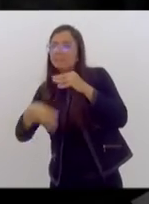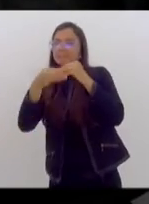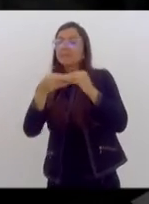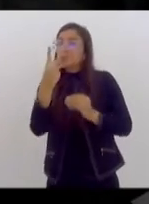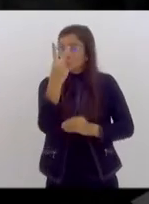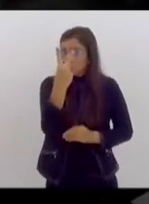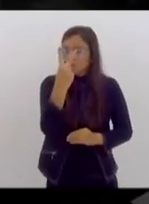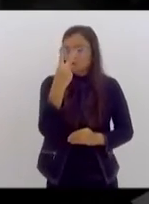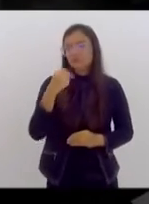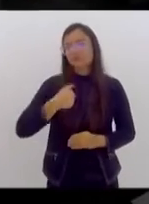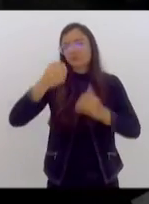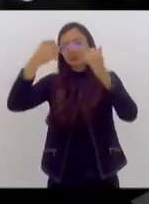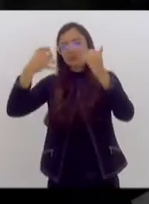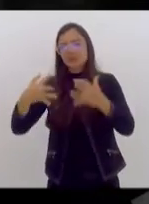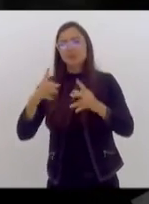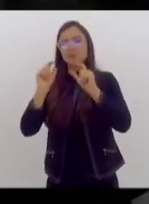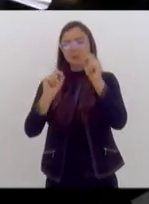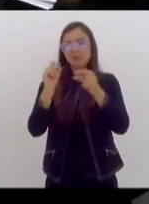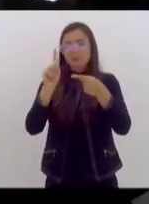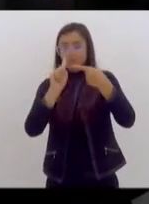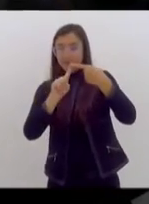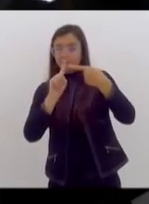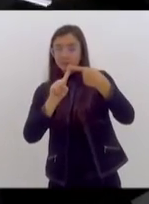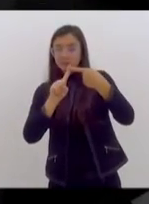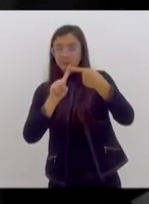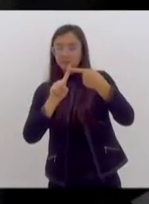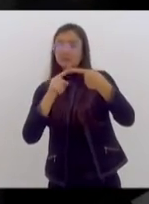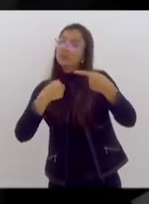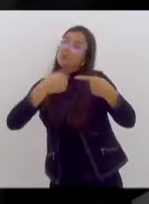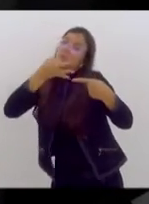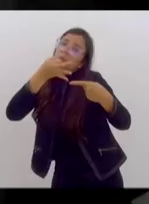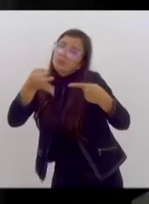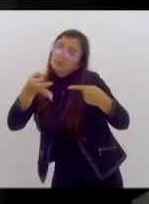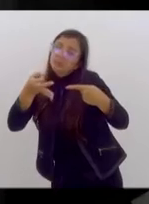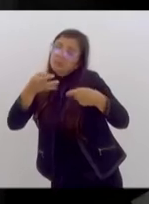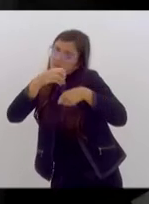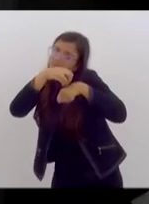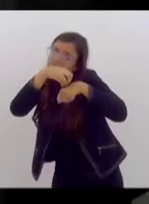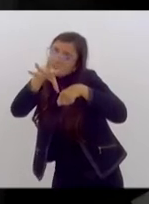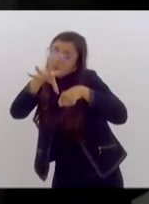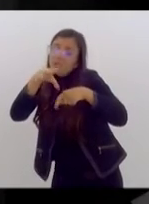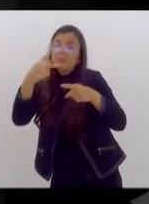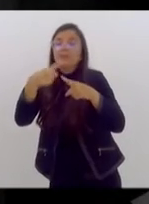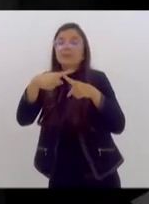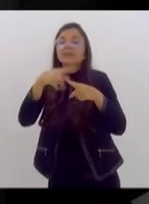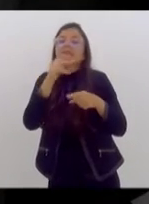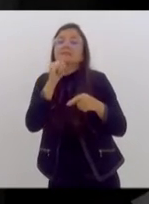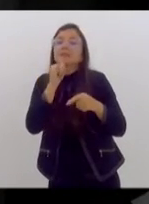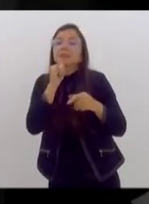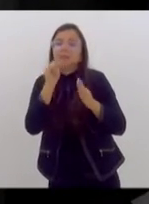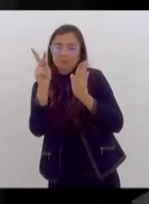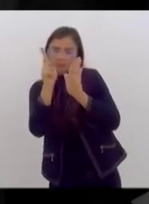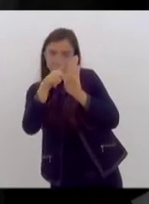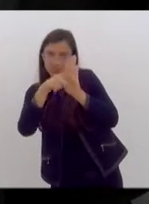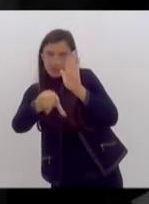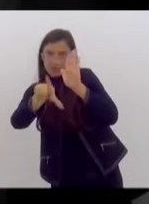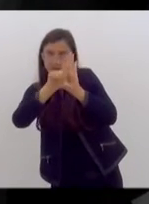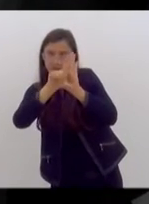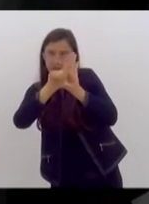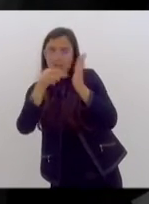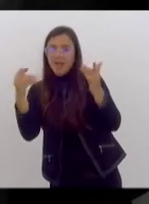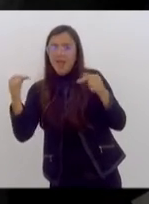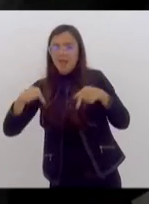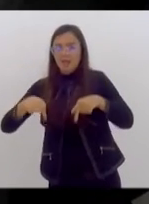A primeira sugerir presidente que todos os projetos de lei que são elencados aqui né